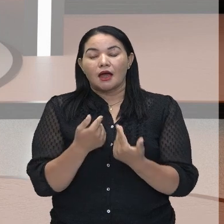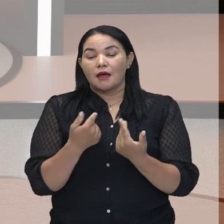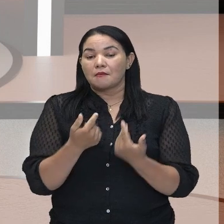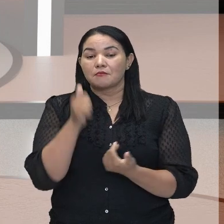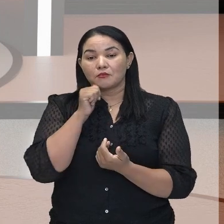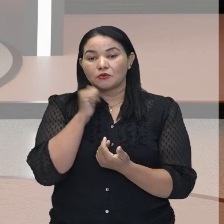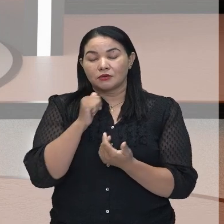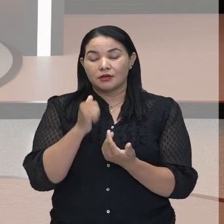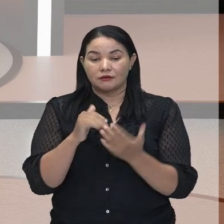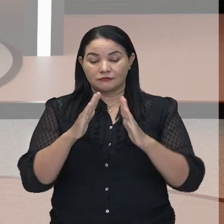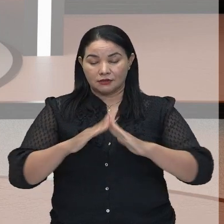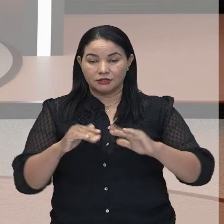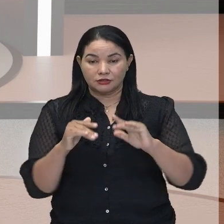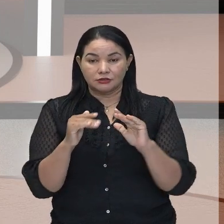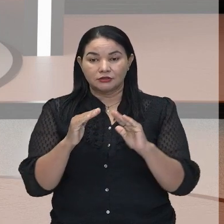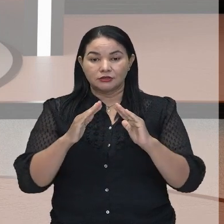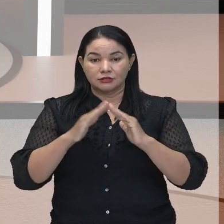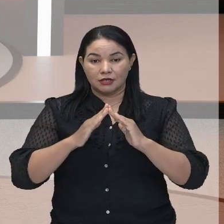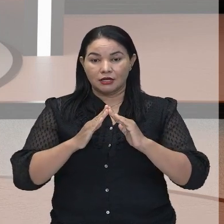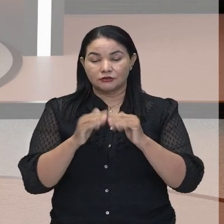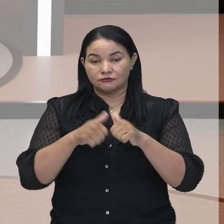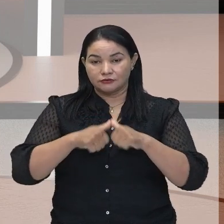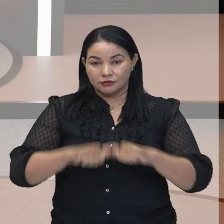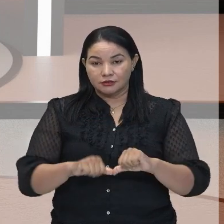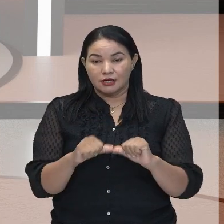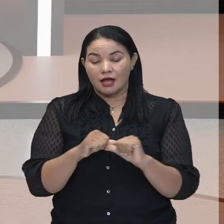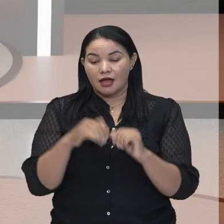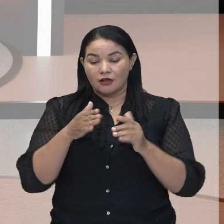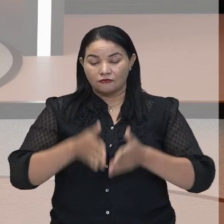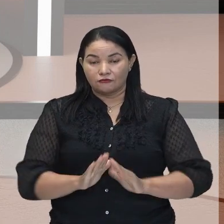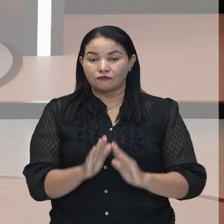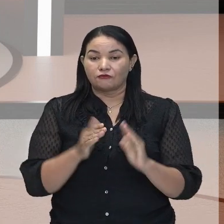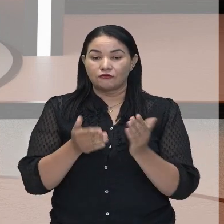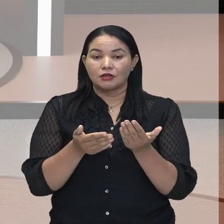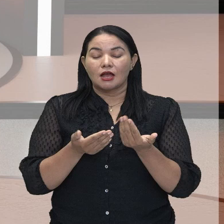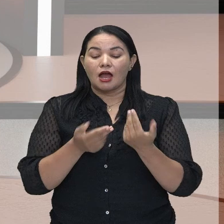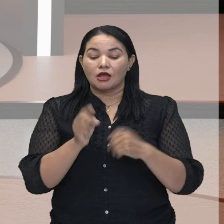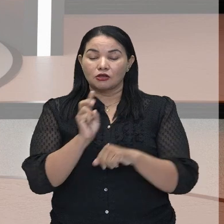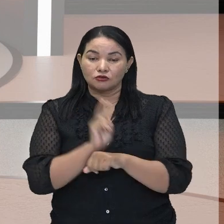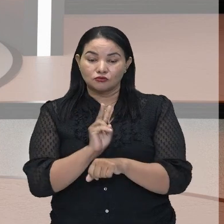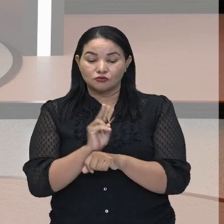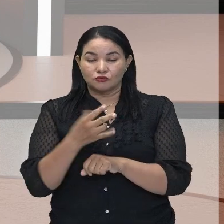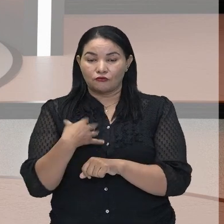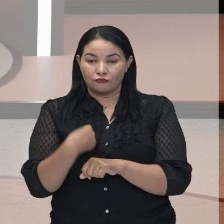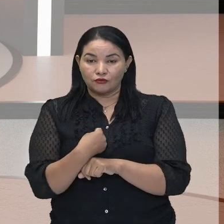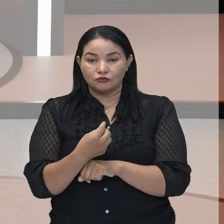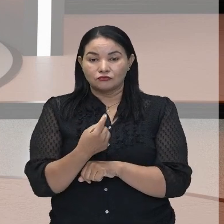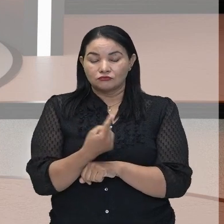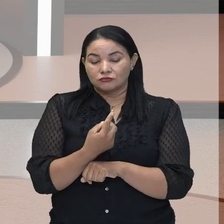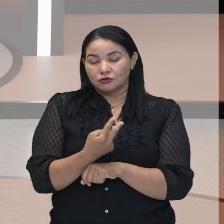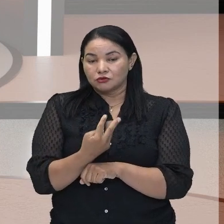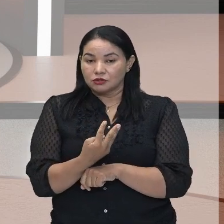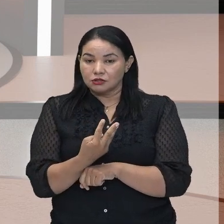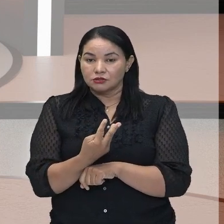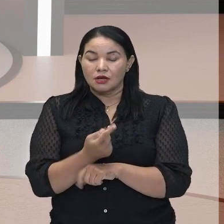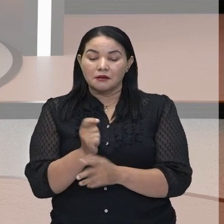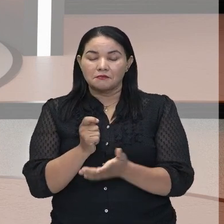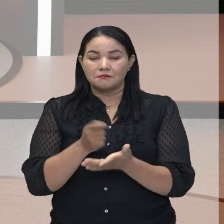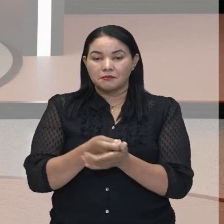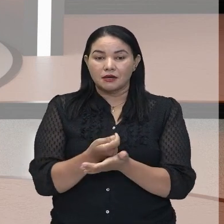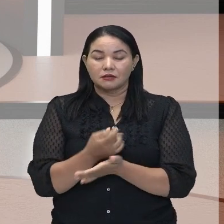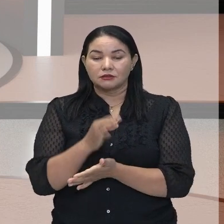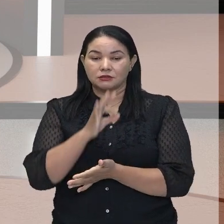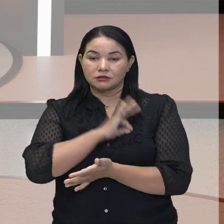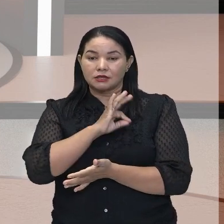filho, ficar em casa, cuidar ali durante 1, 2, 3 anos, né? E pagar ali um salário, né? Um